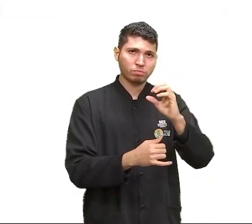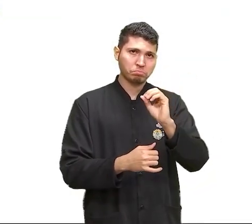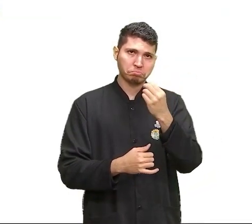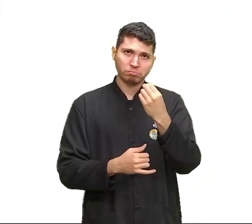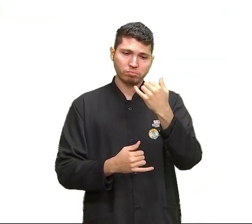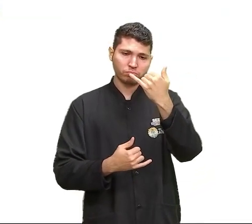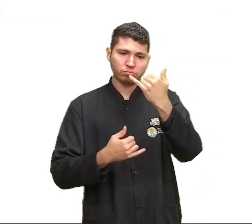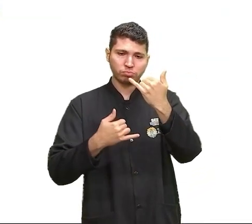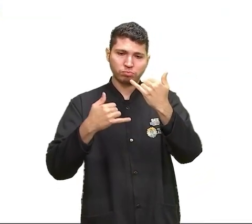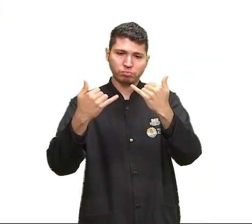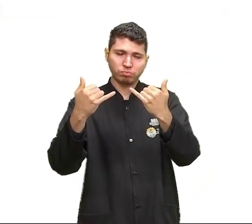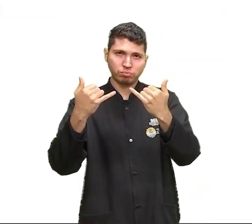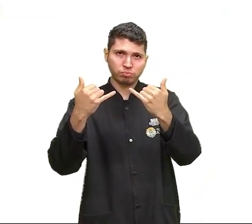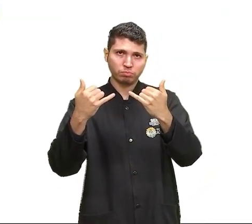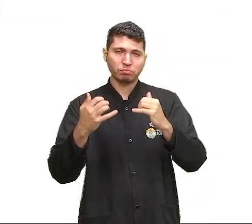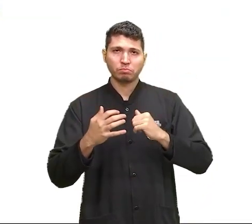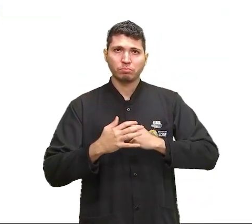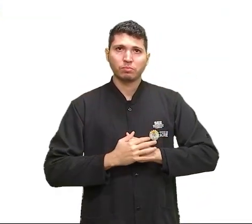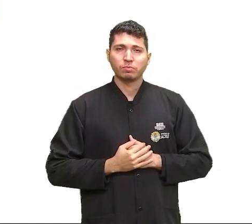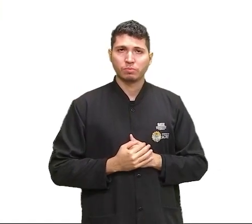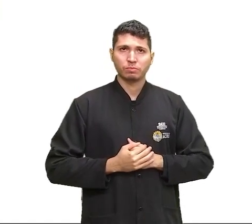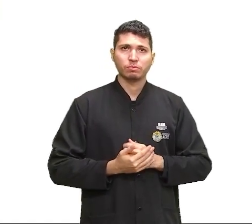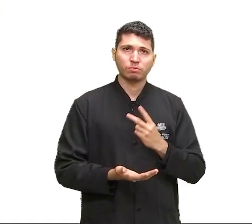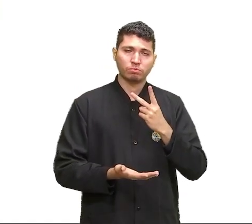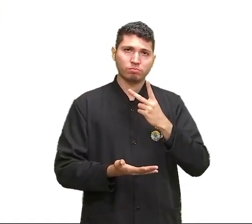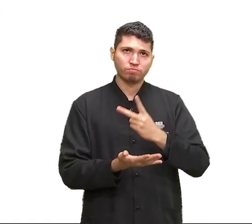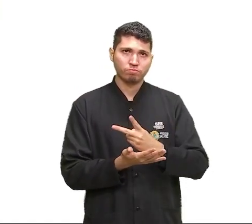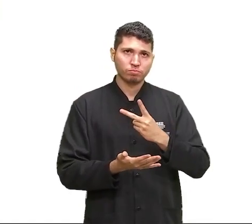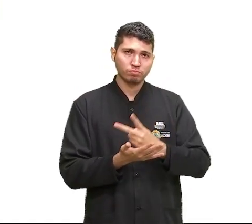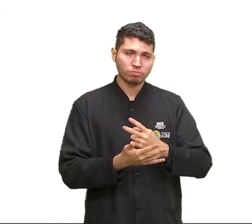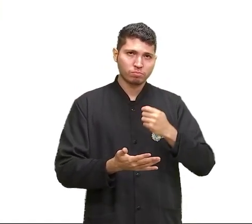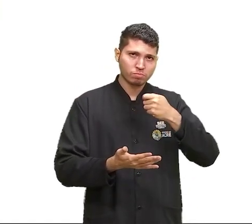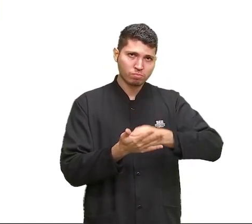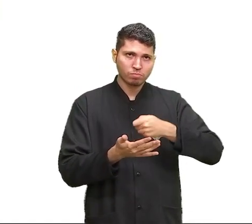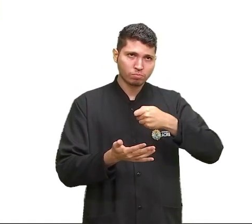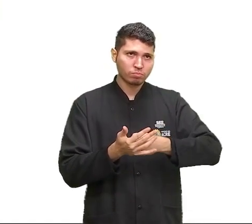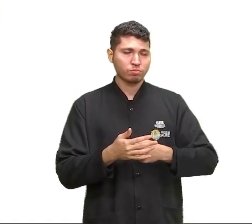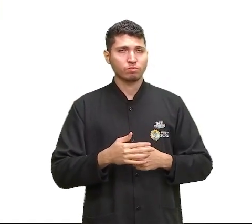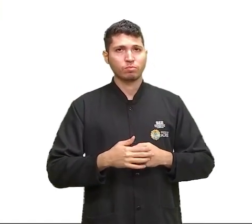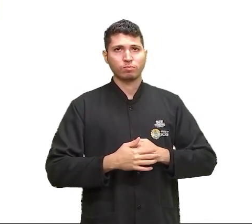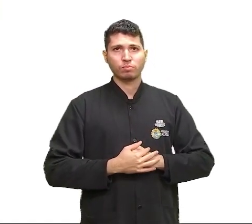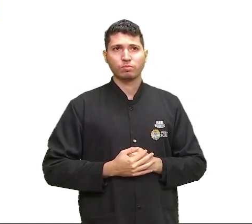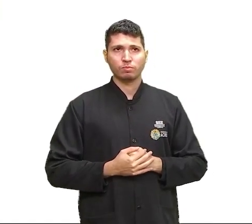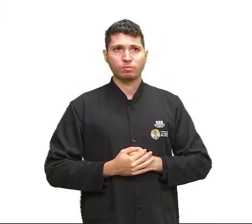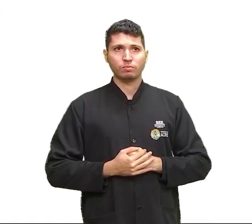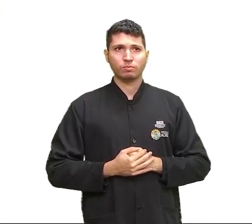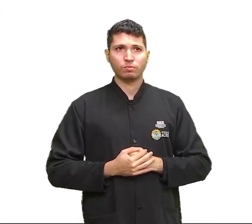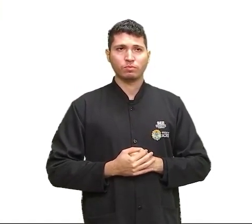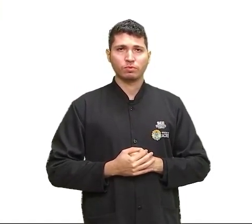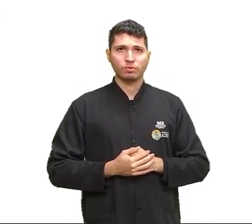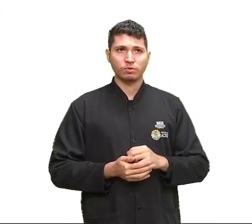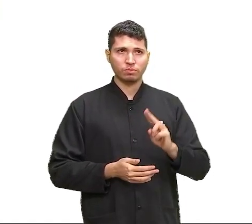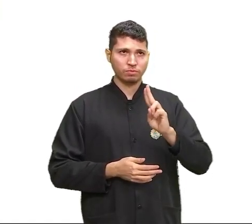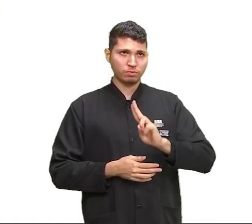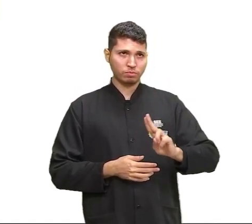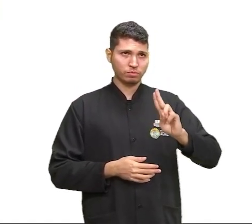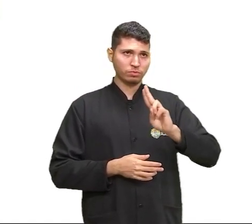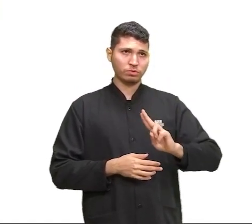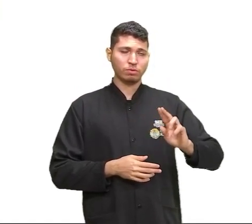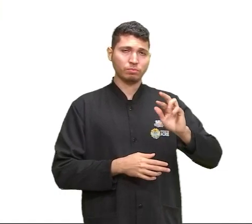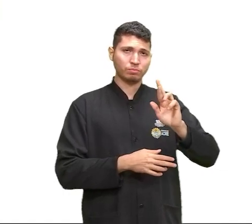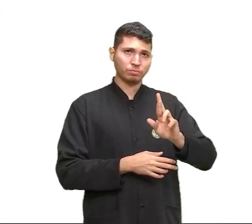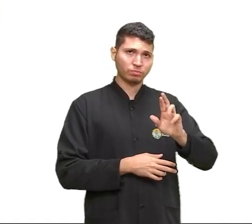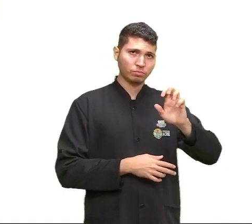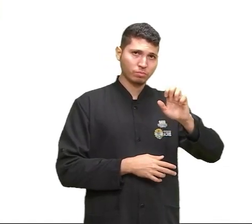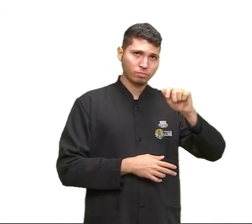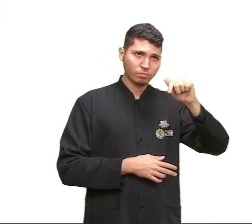é muito fácil. Aqui a gente vai entrar numa questão matemática. Seria o produto pela soma. Seria a